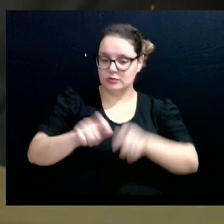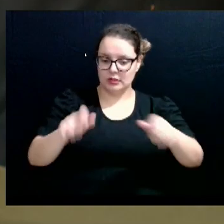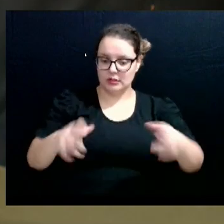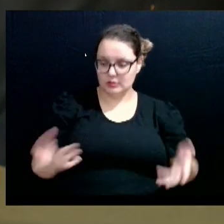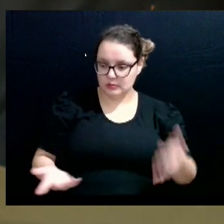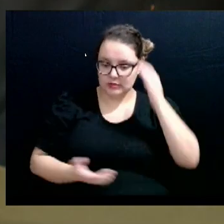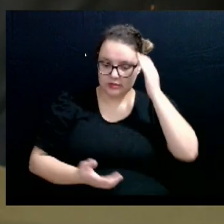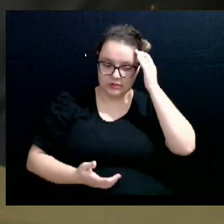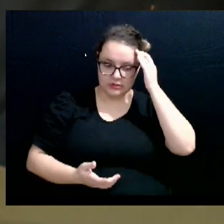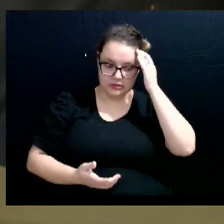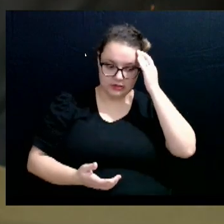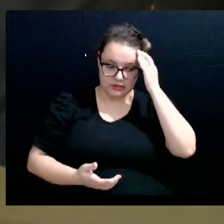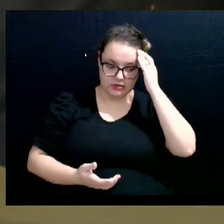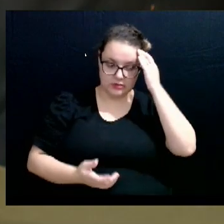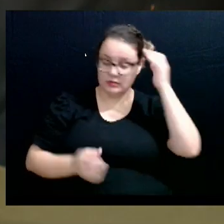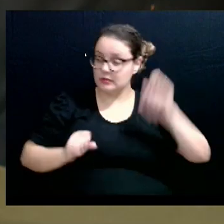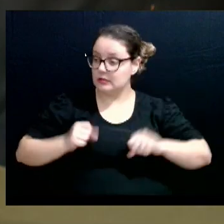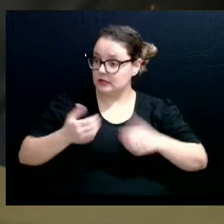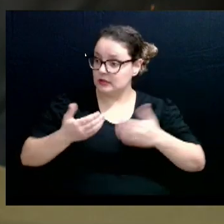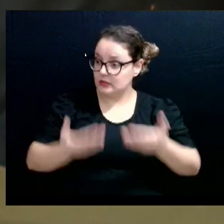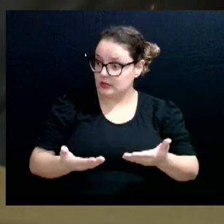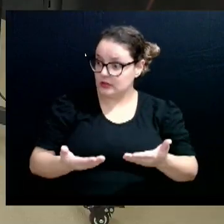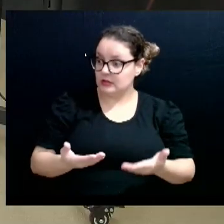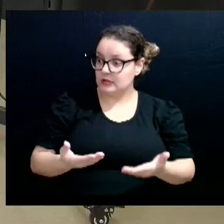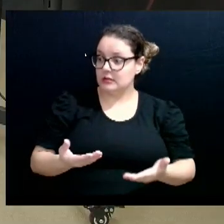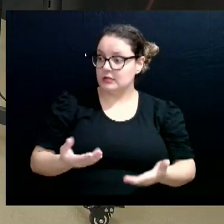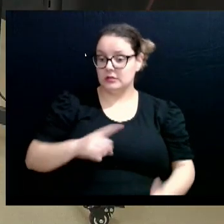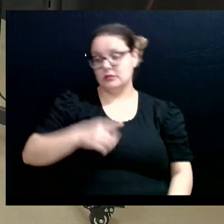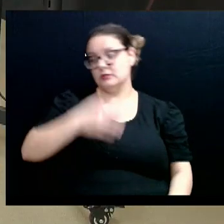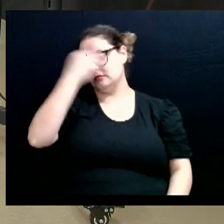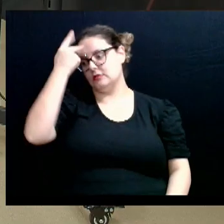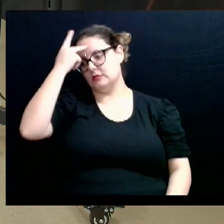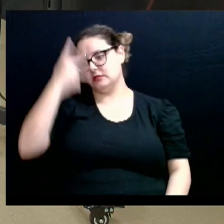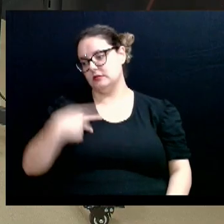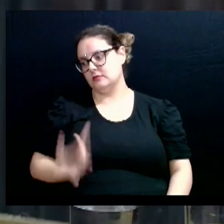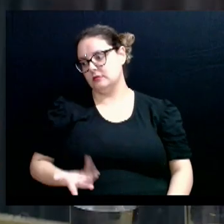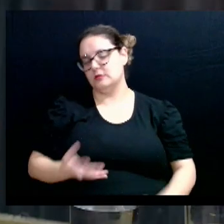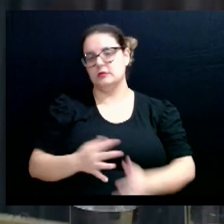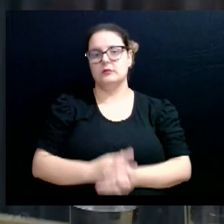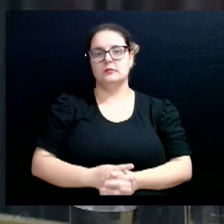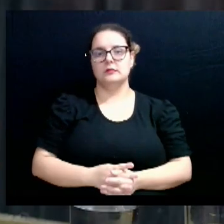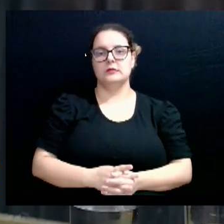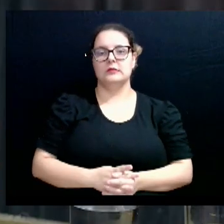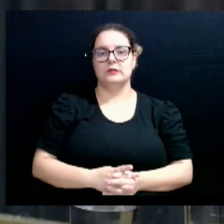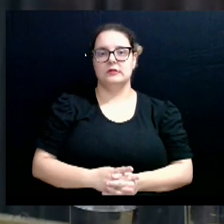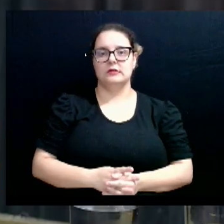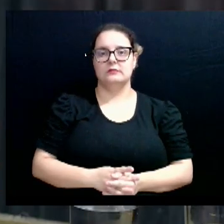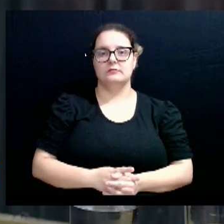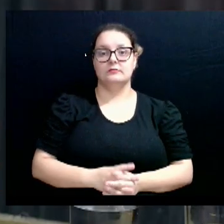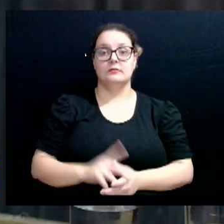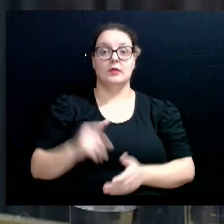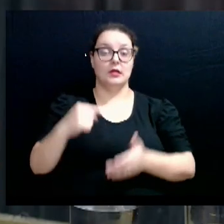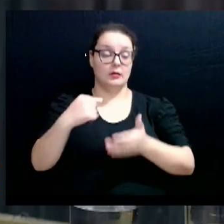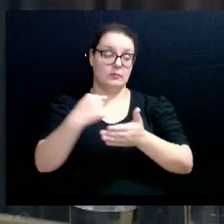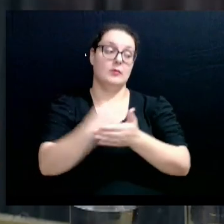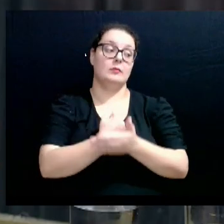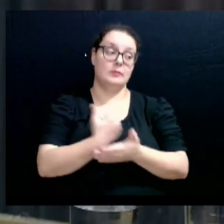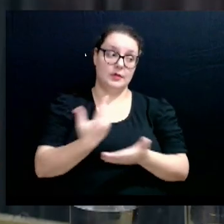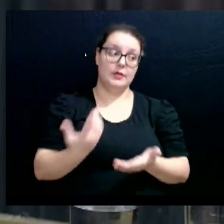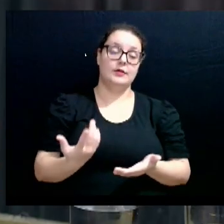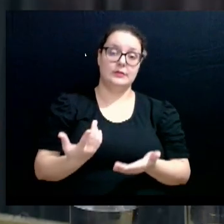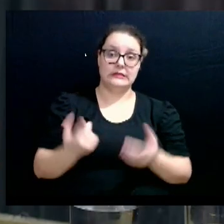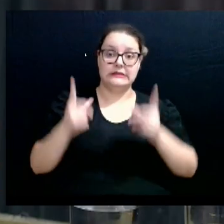ao outro, sem esquecer de si mesmo? É uma pergunta bastante difícil